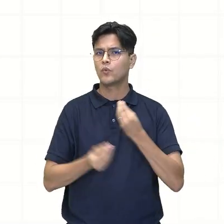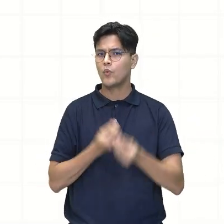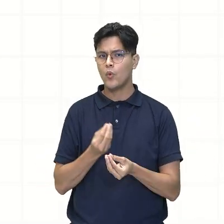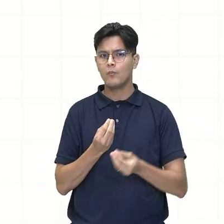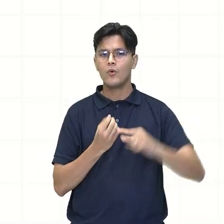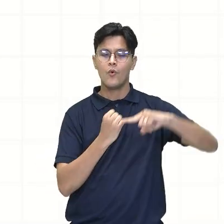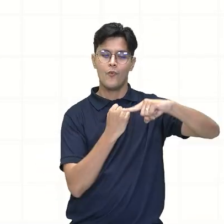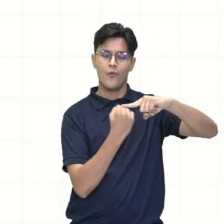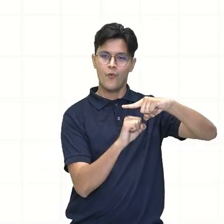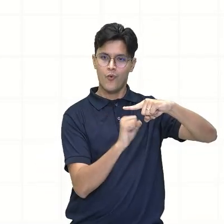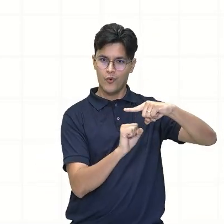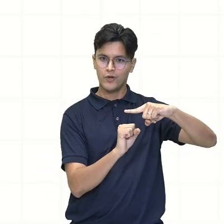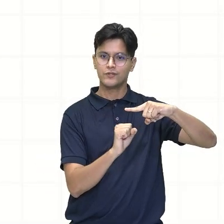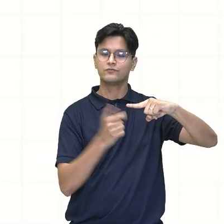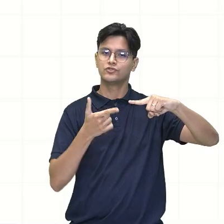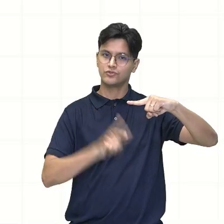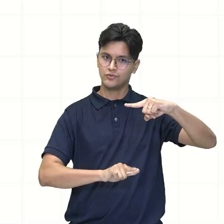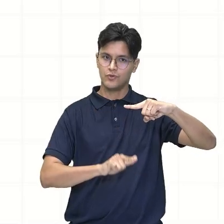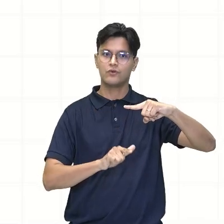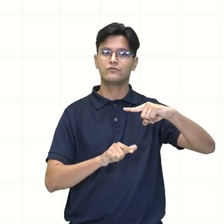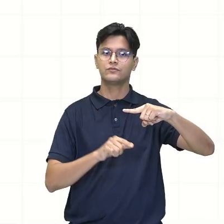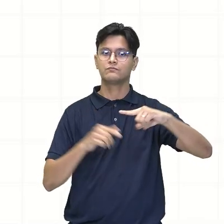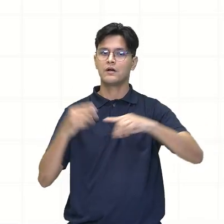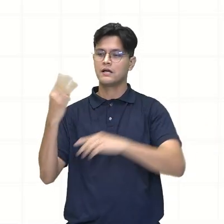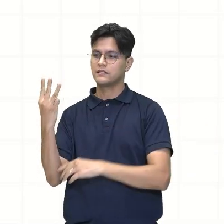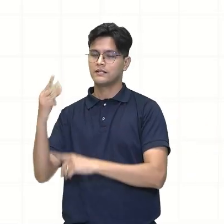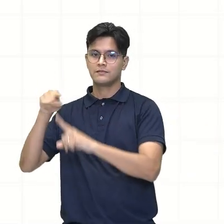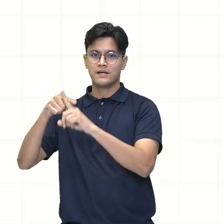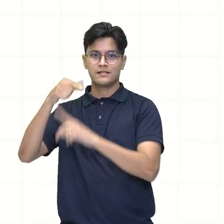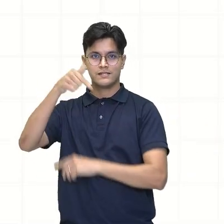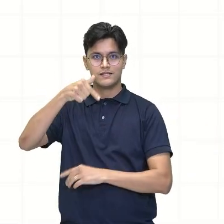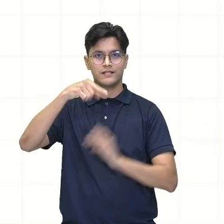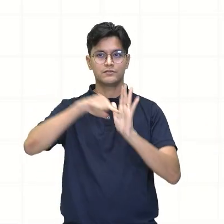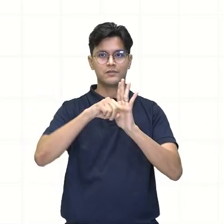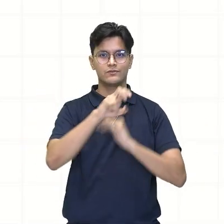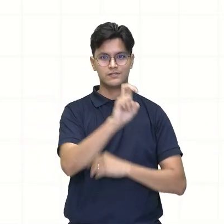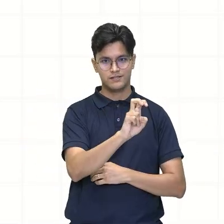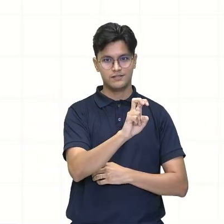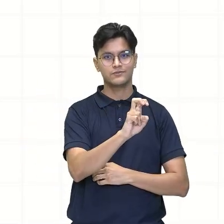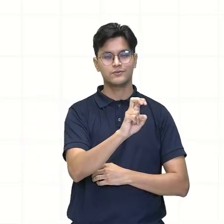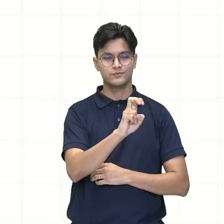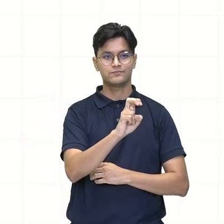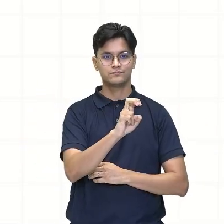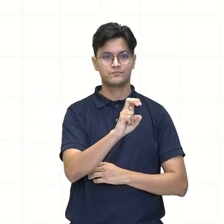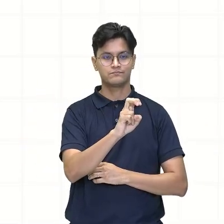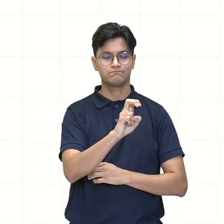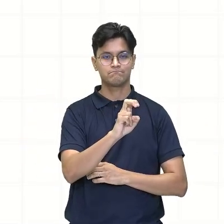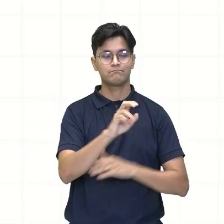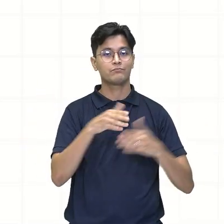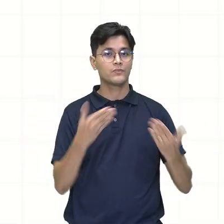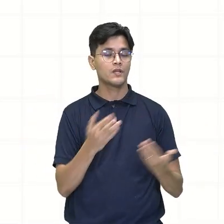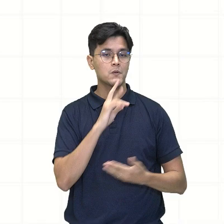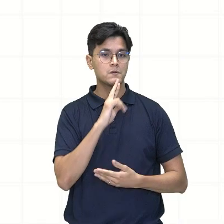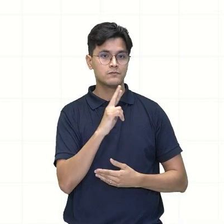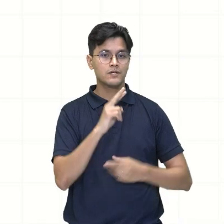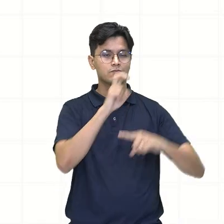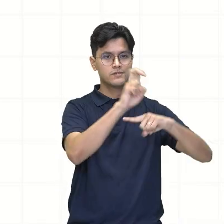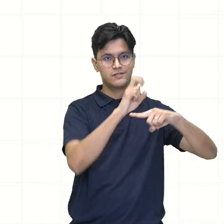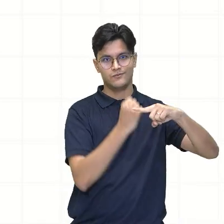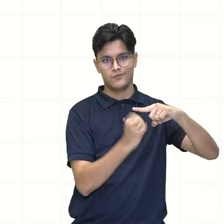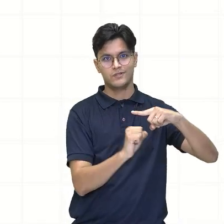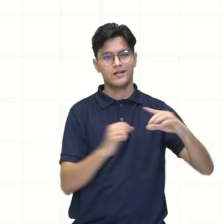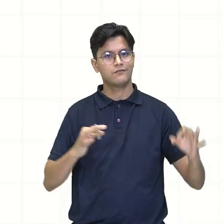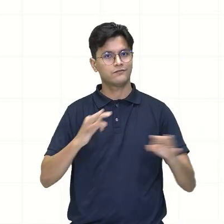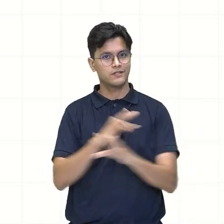nos numeradores. 3 mais 7 é igual a 10. 10 menos 5 é igual a 5. Pronto. Finalizou